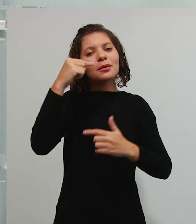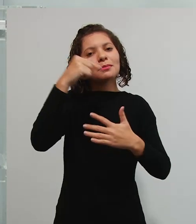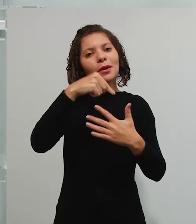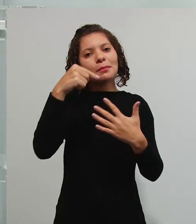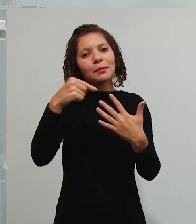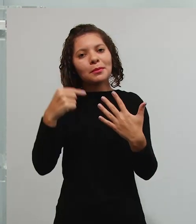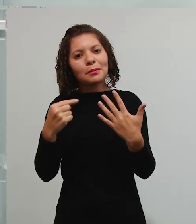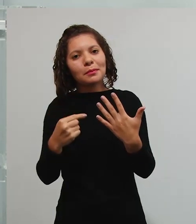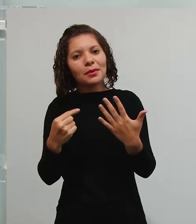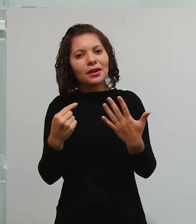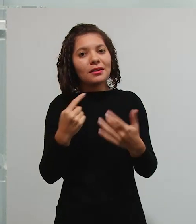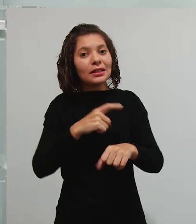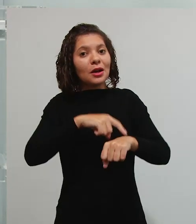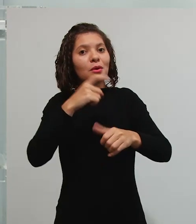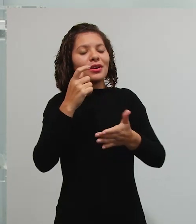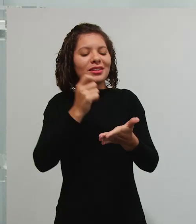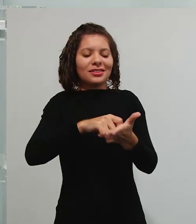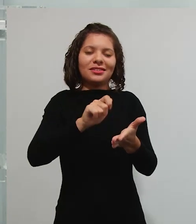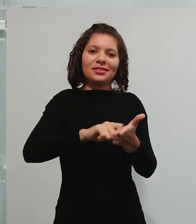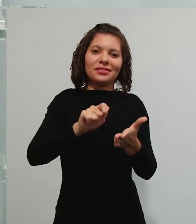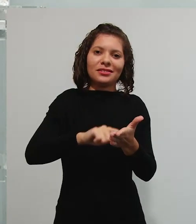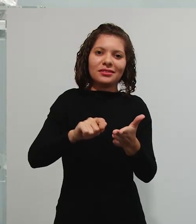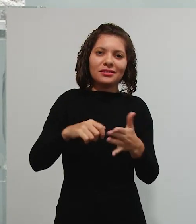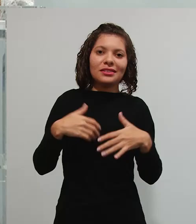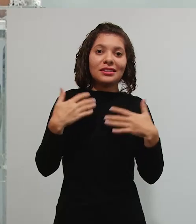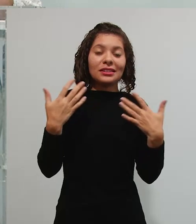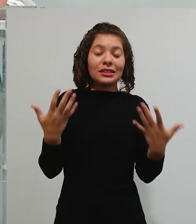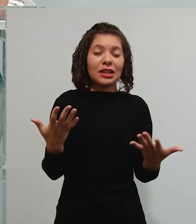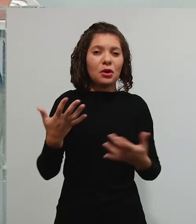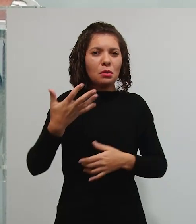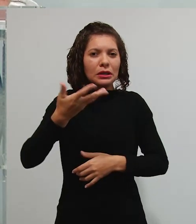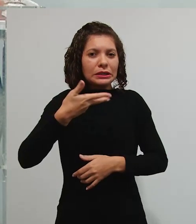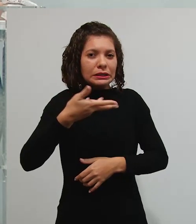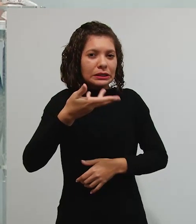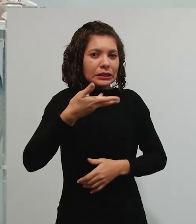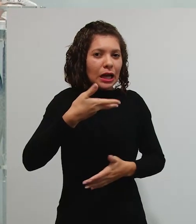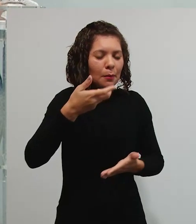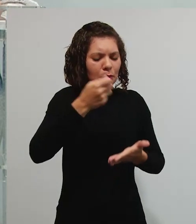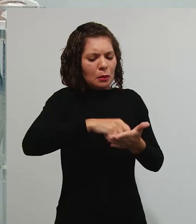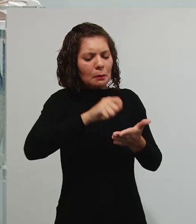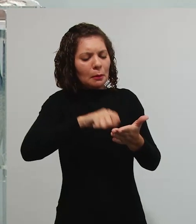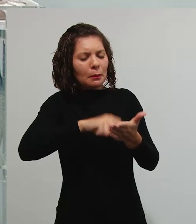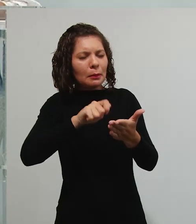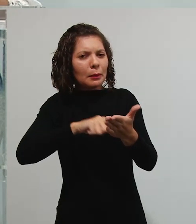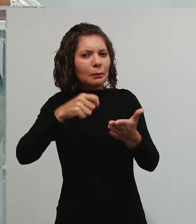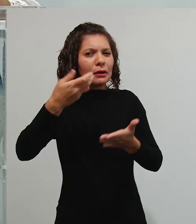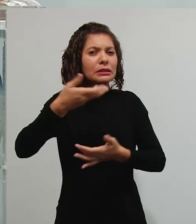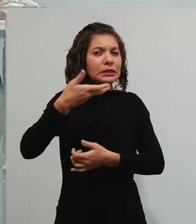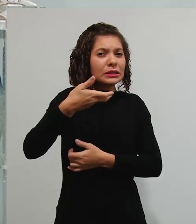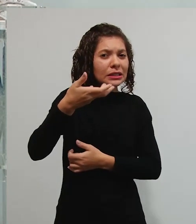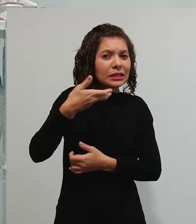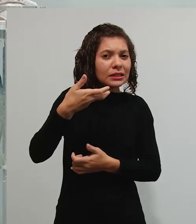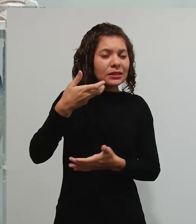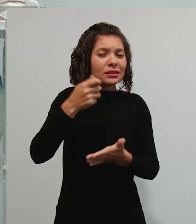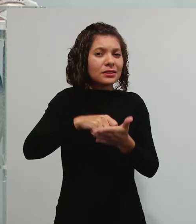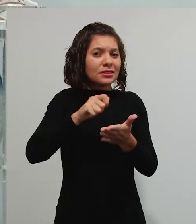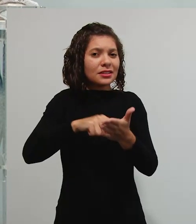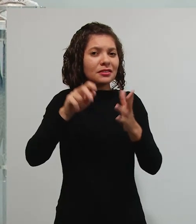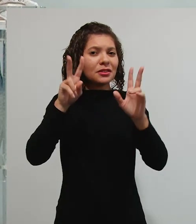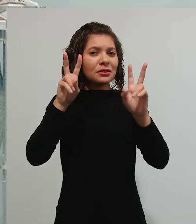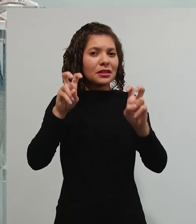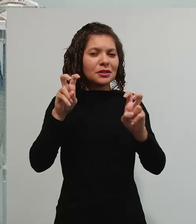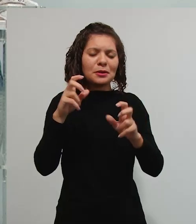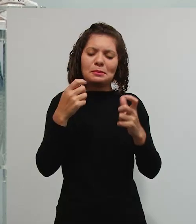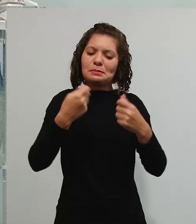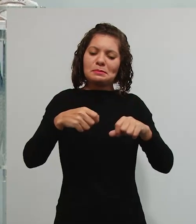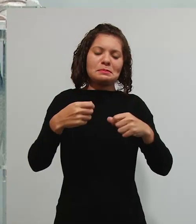elementos no momento em que vocês forem escrever. É por isso que a pressa neste texto, nesse assunto, é